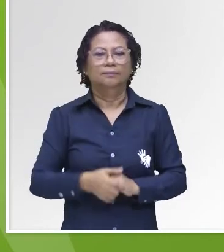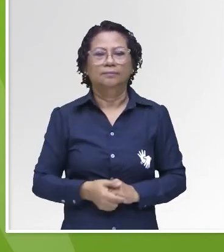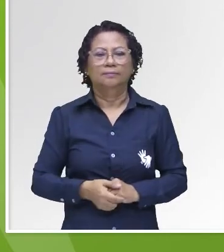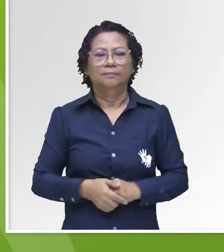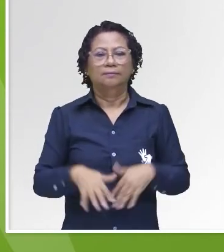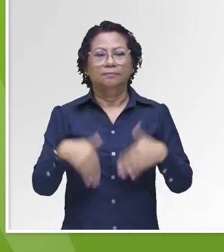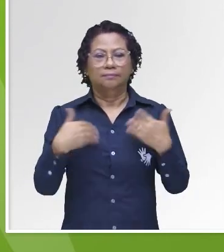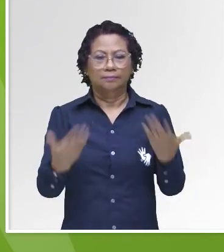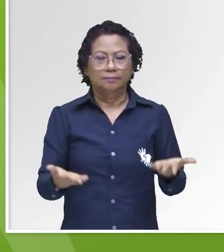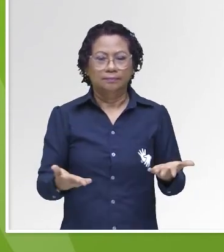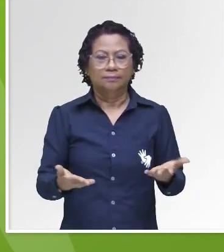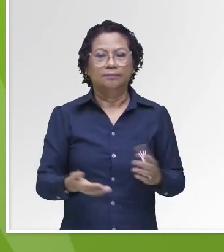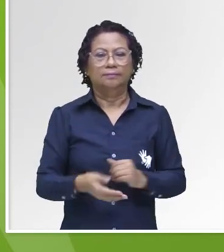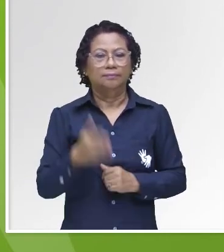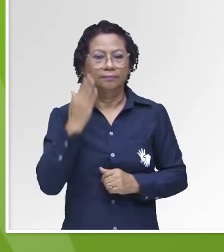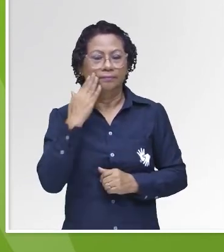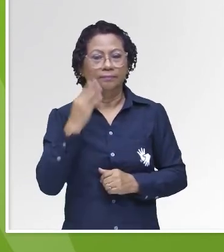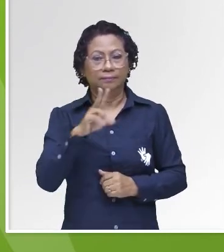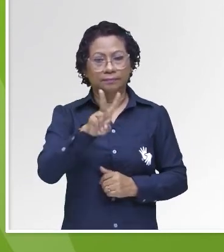no eixo